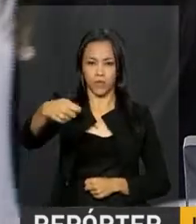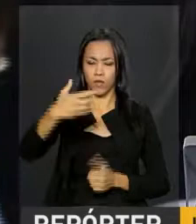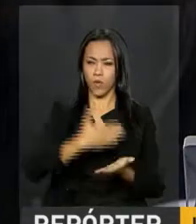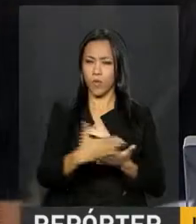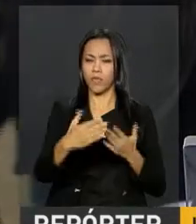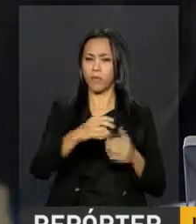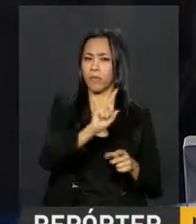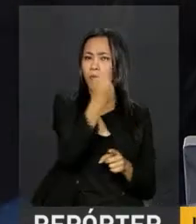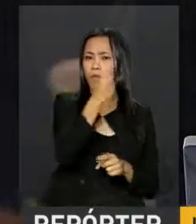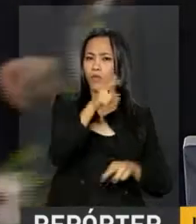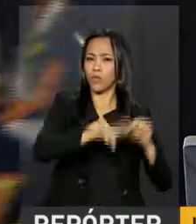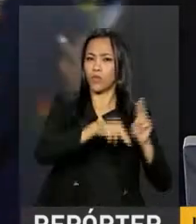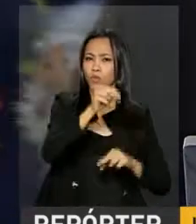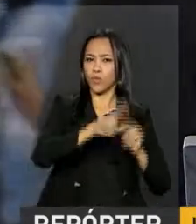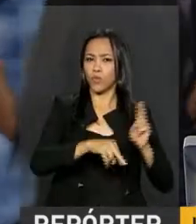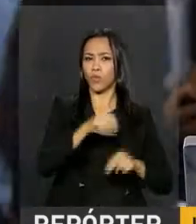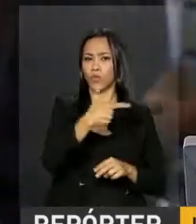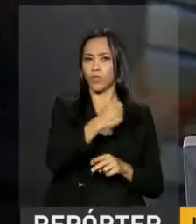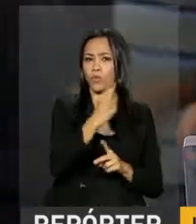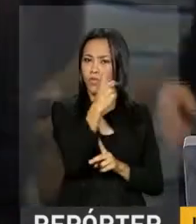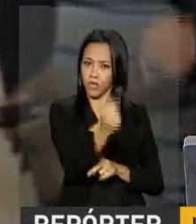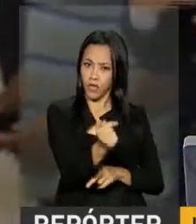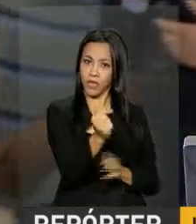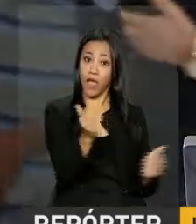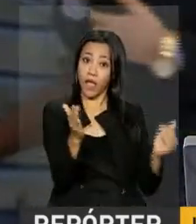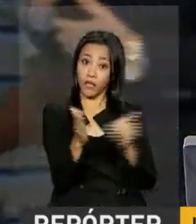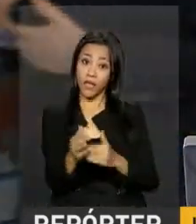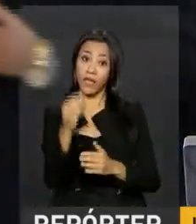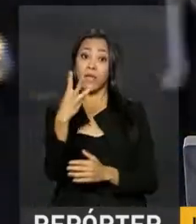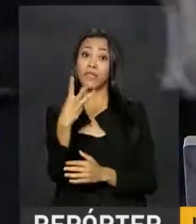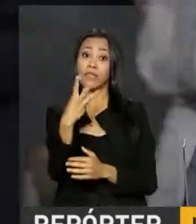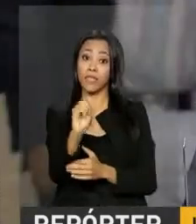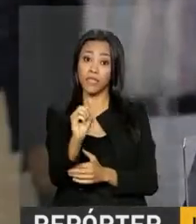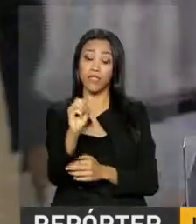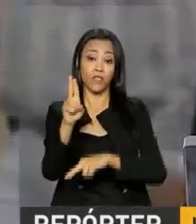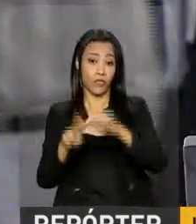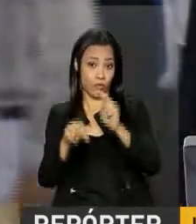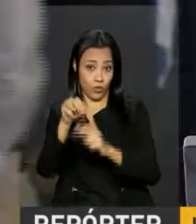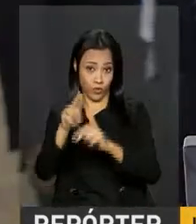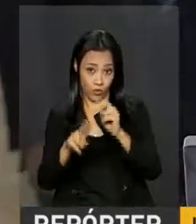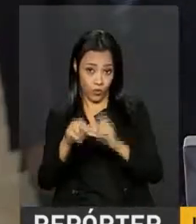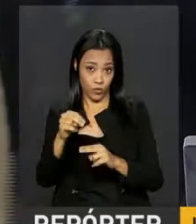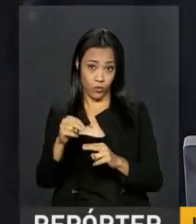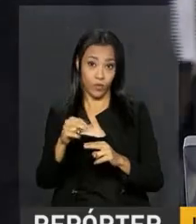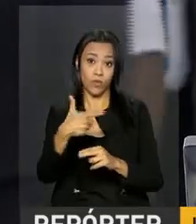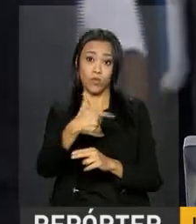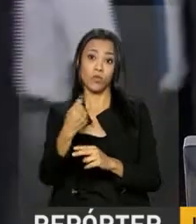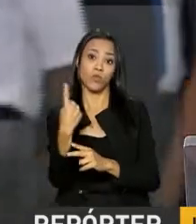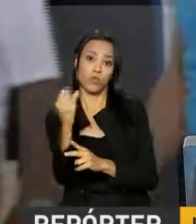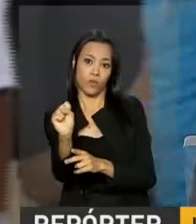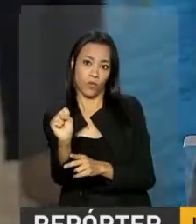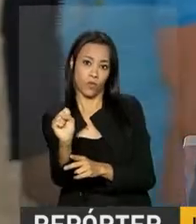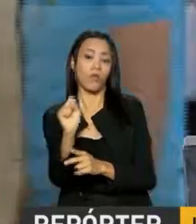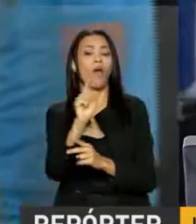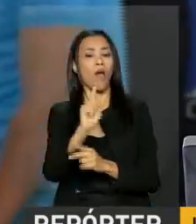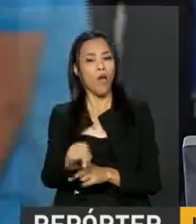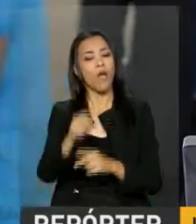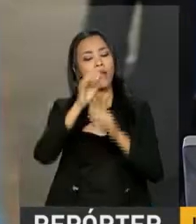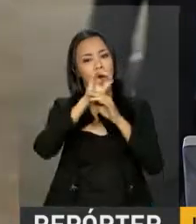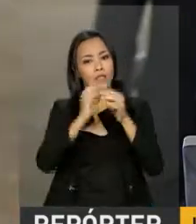1º de julho de 2017 a 30 de junho de 2018, onde é